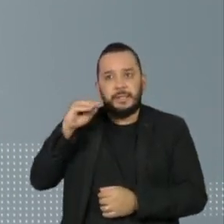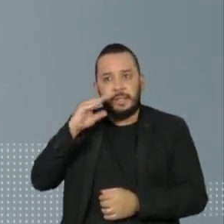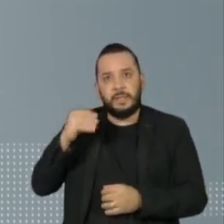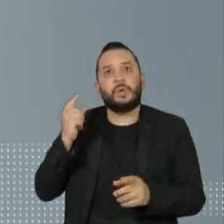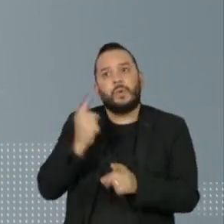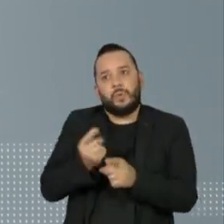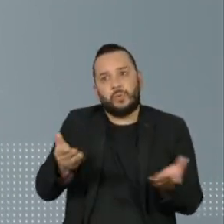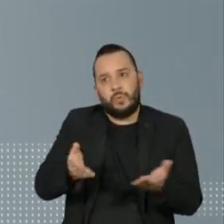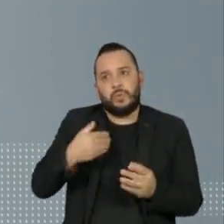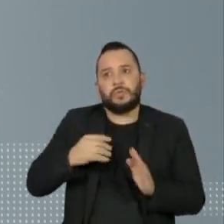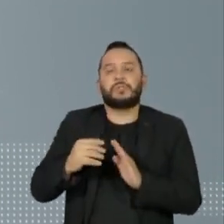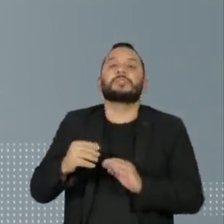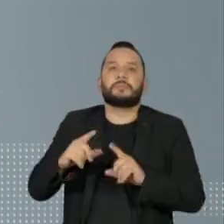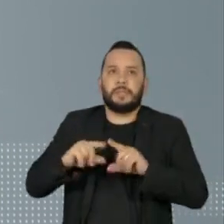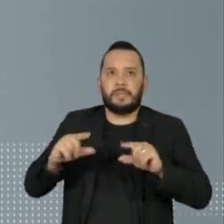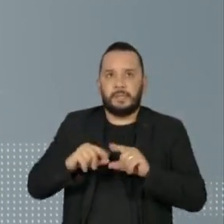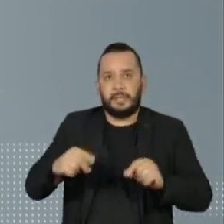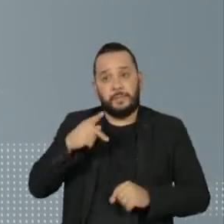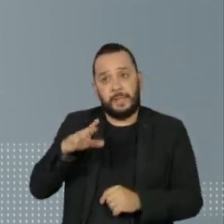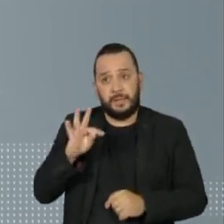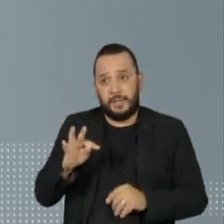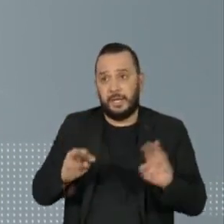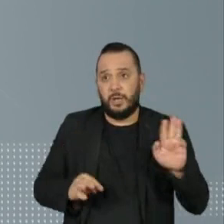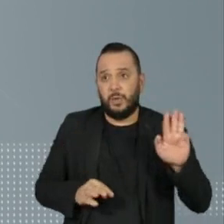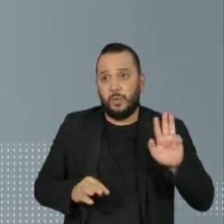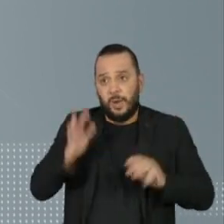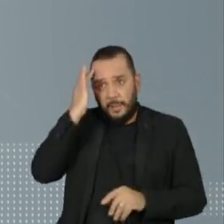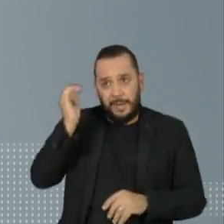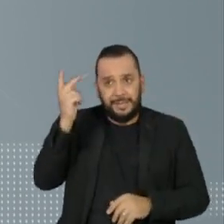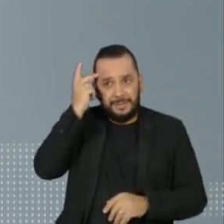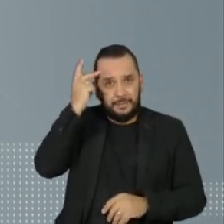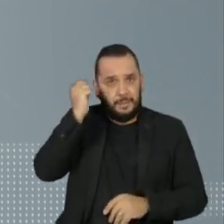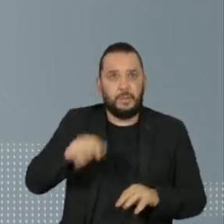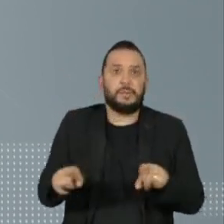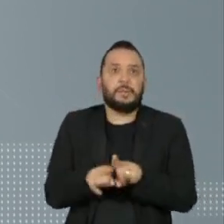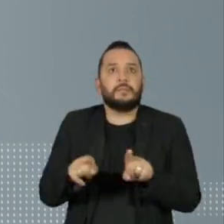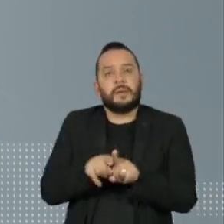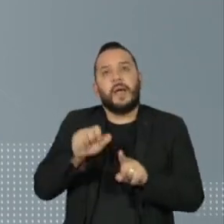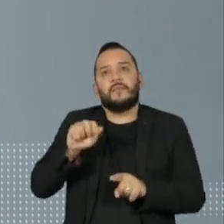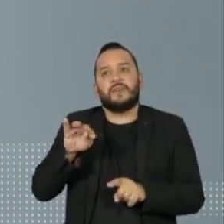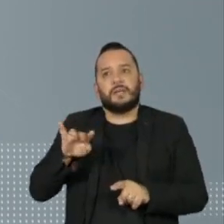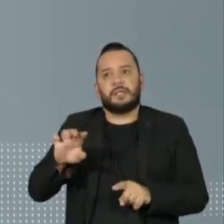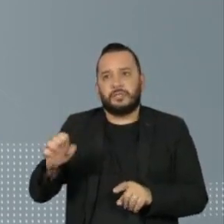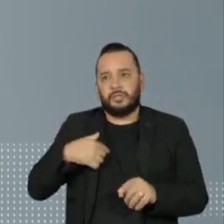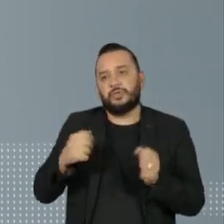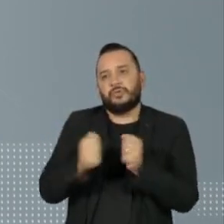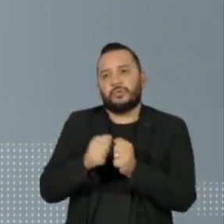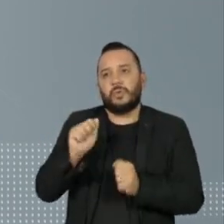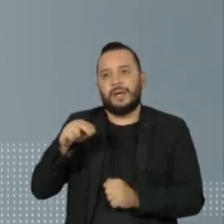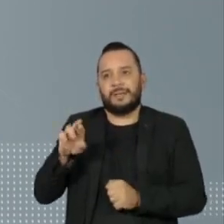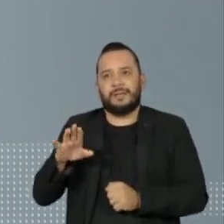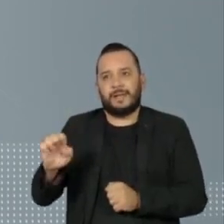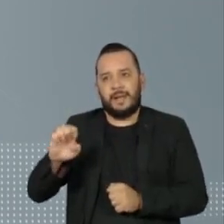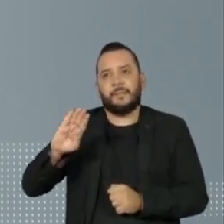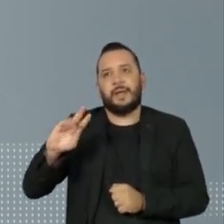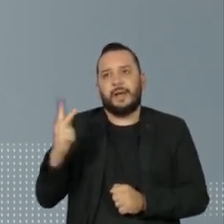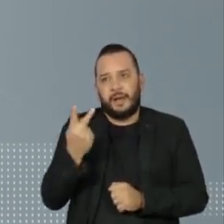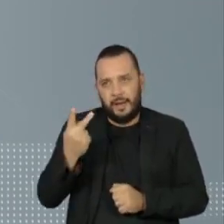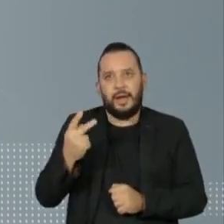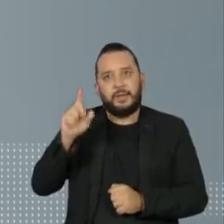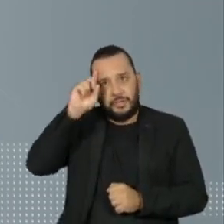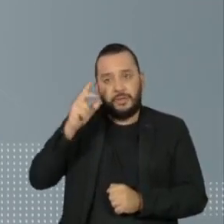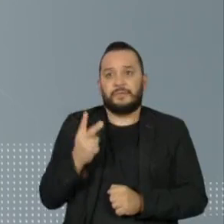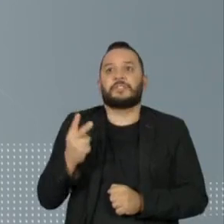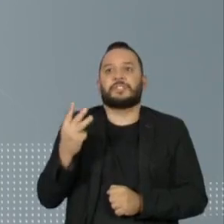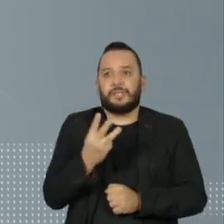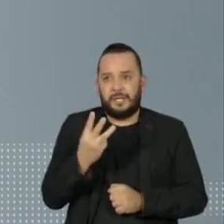encontro hoje em Brasília a convenção do PT de Lula será amanhã em São Paulo o Avante fará o evento com André janones em Belo Horizonte no dia